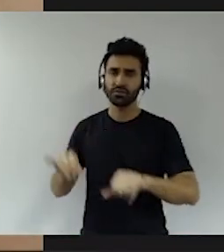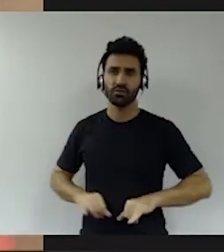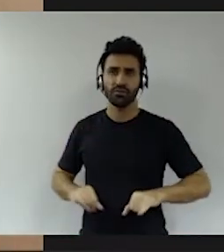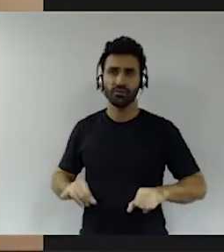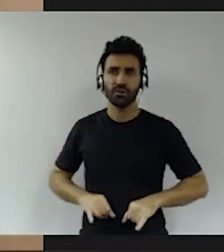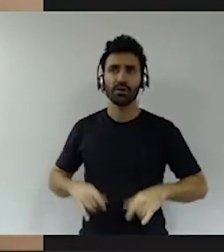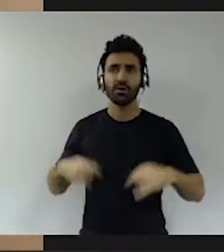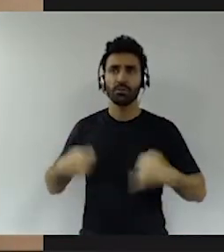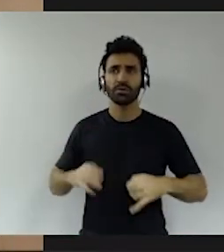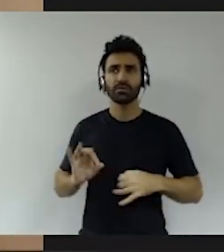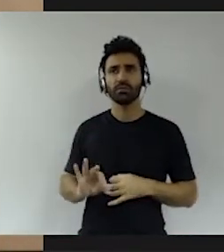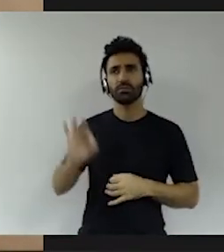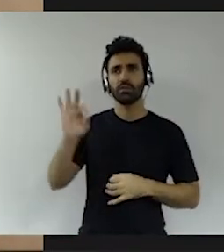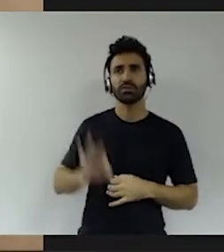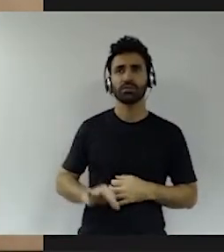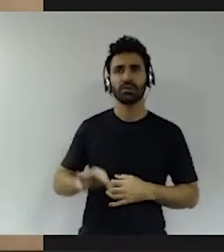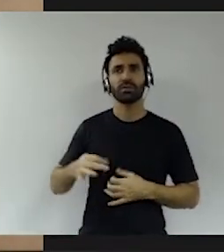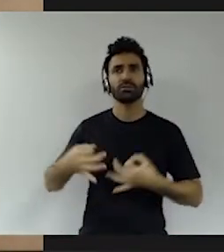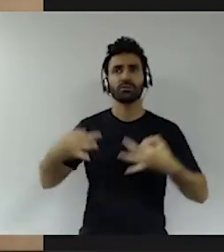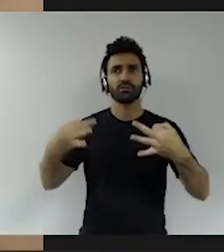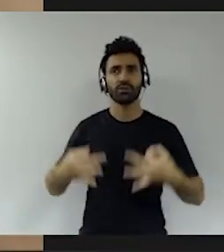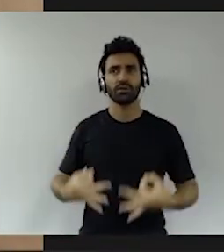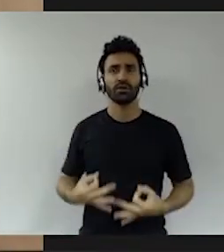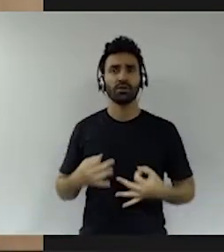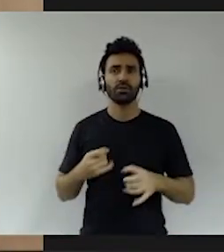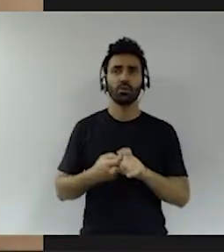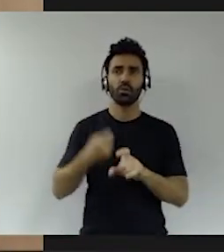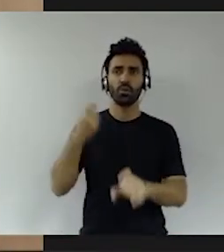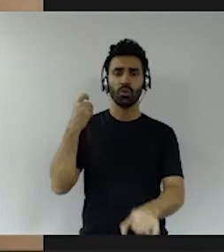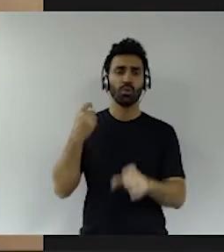alíquota diferenciada na contribuição sobre lucro líquido,